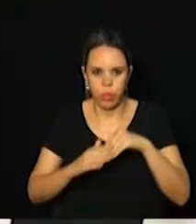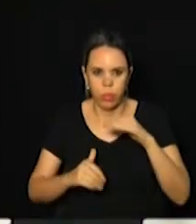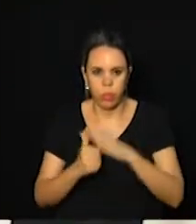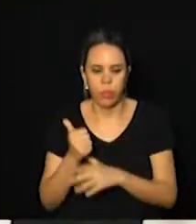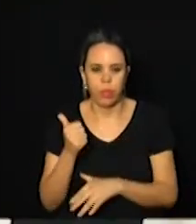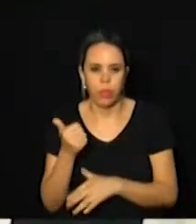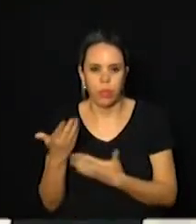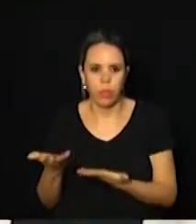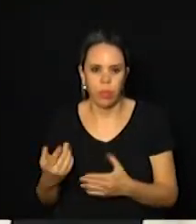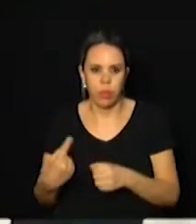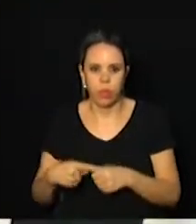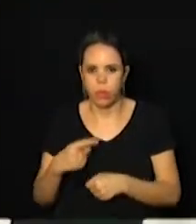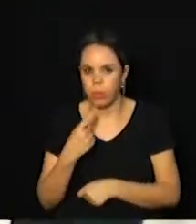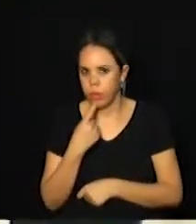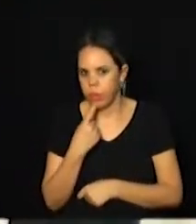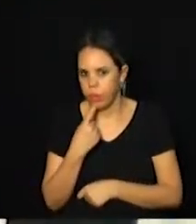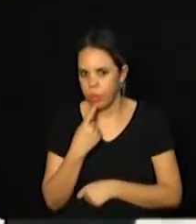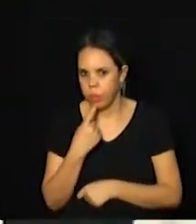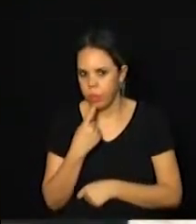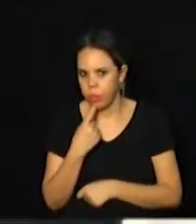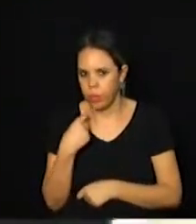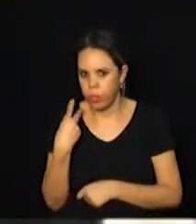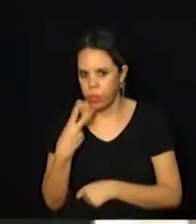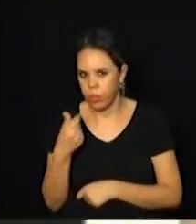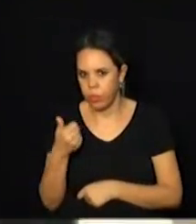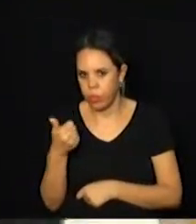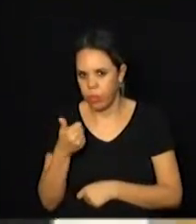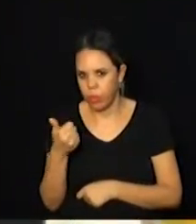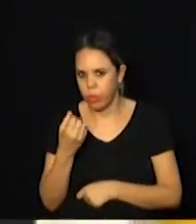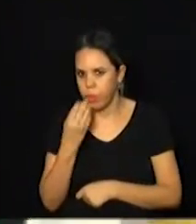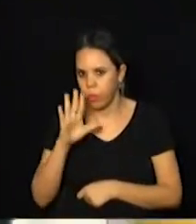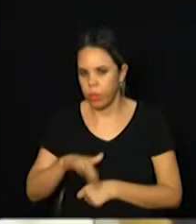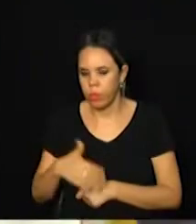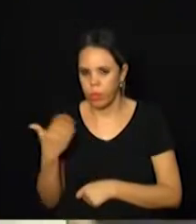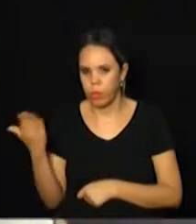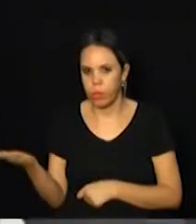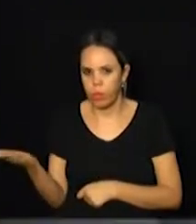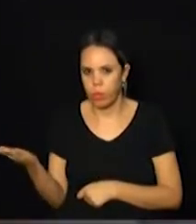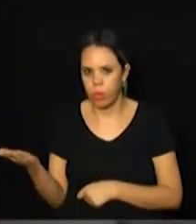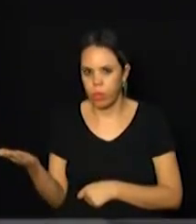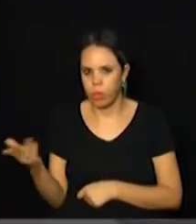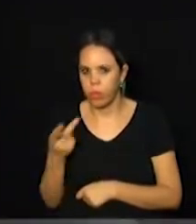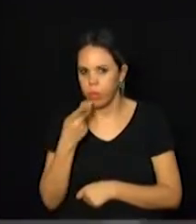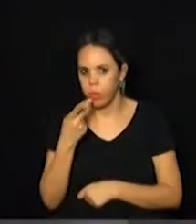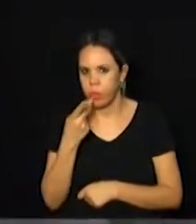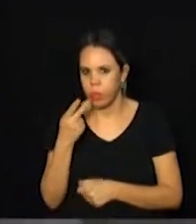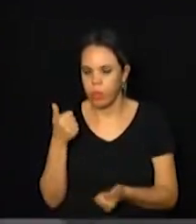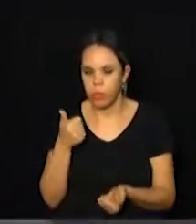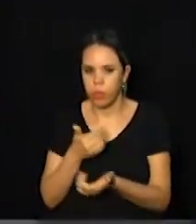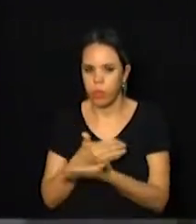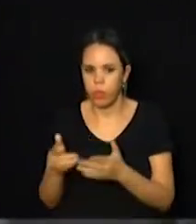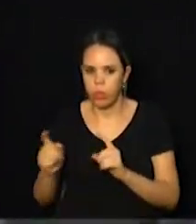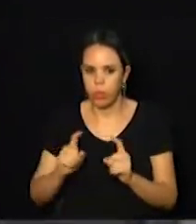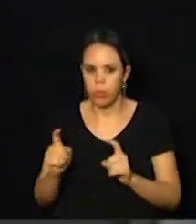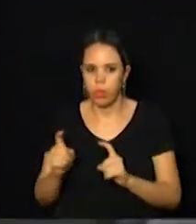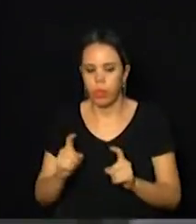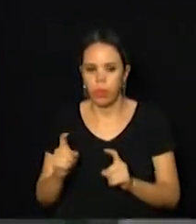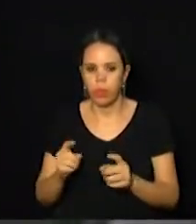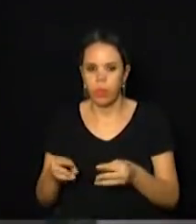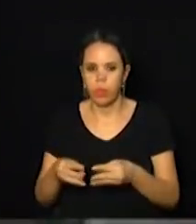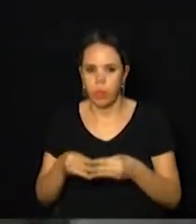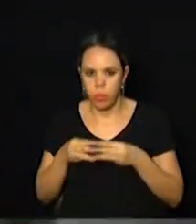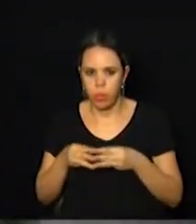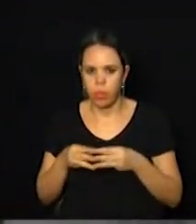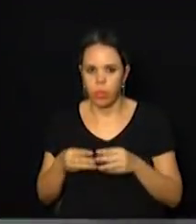frentista aqui no município de Campinas Vereador primeiramente Uma boa tarde para o senhor o senhor mencionou Logo no início da reunião uma